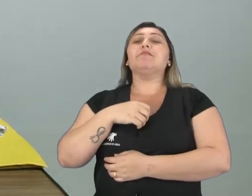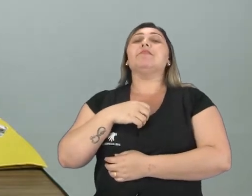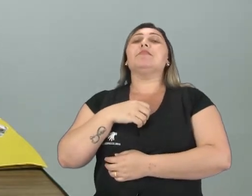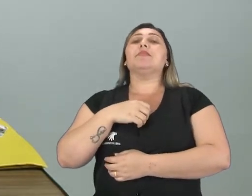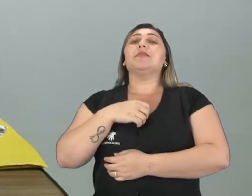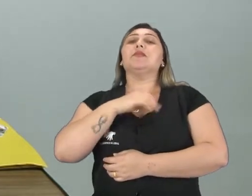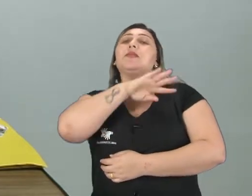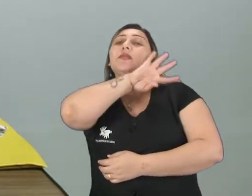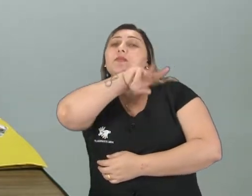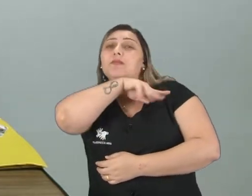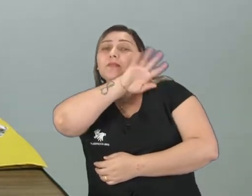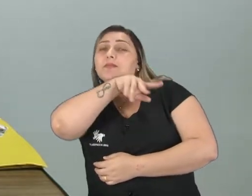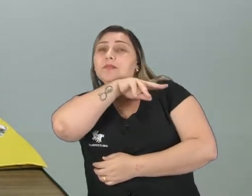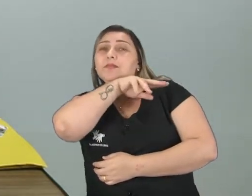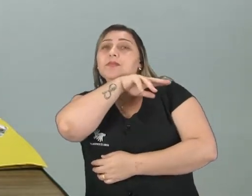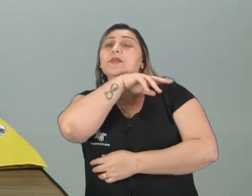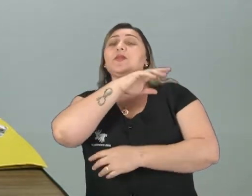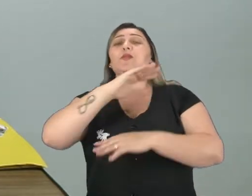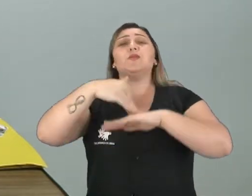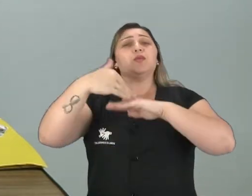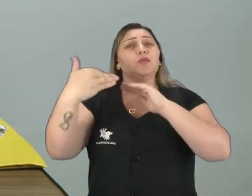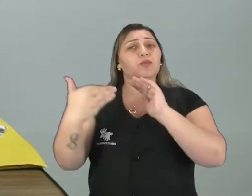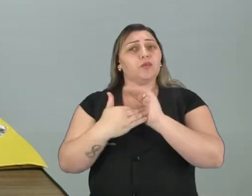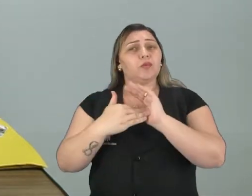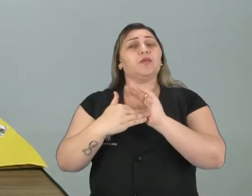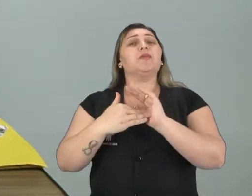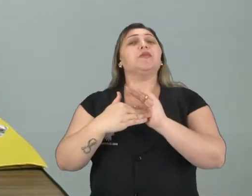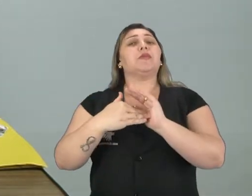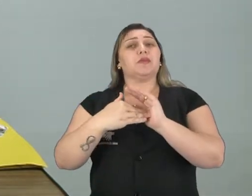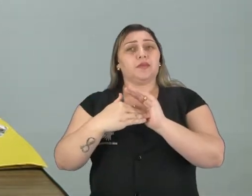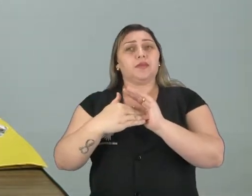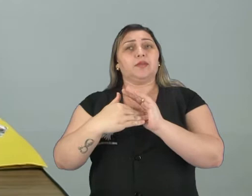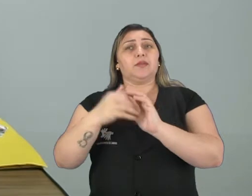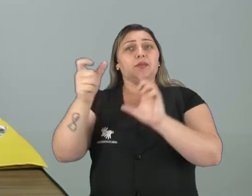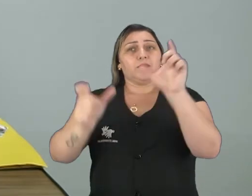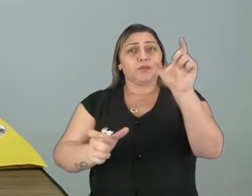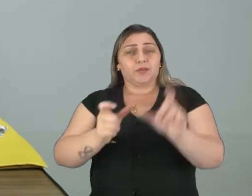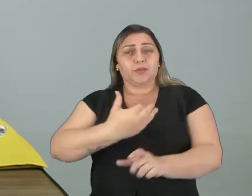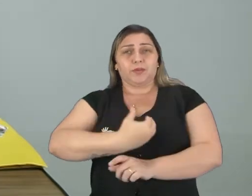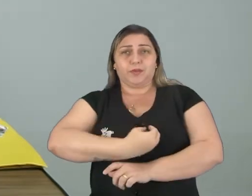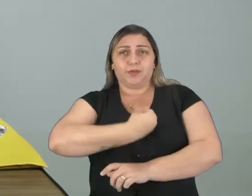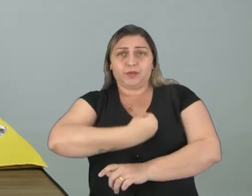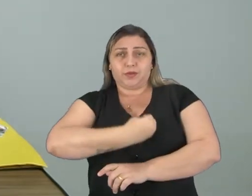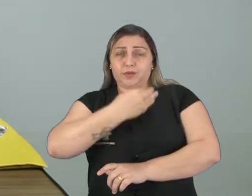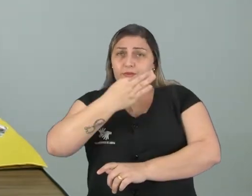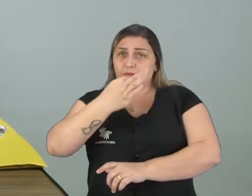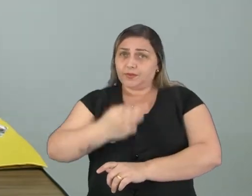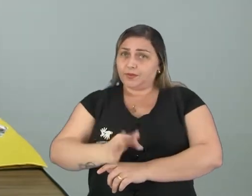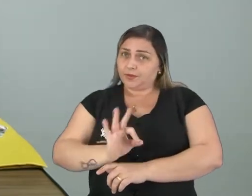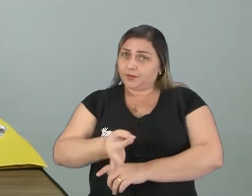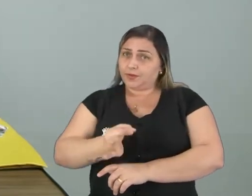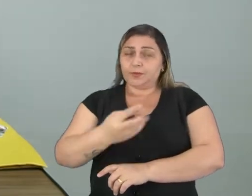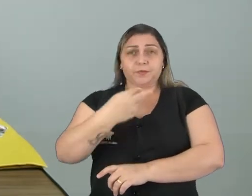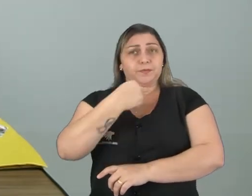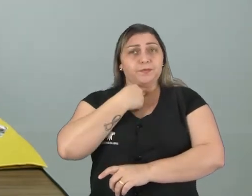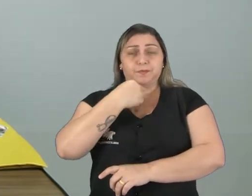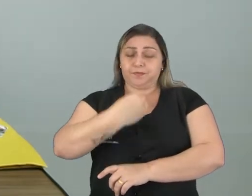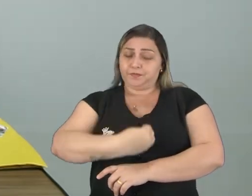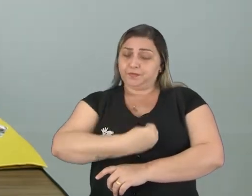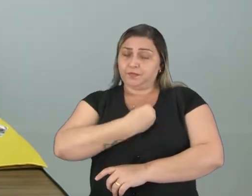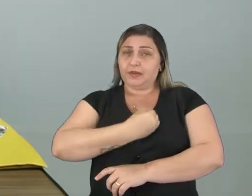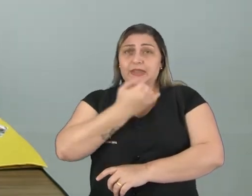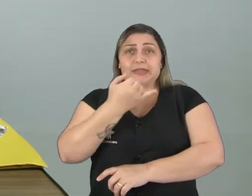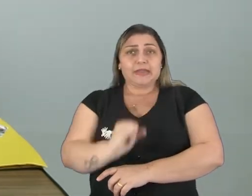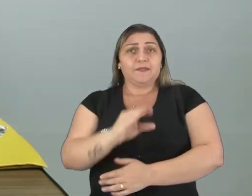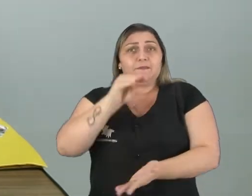Para a existência dos animais e de todos os outros seres vivos, certo? Então, não podemos viver